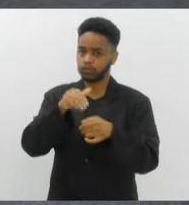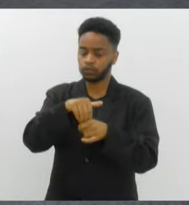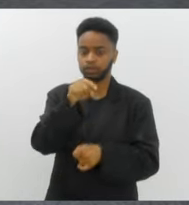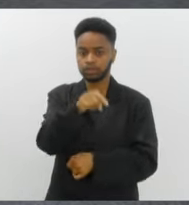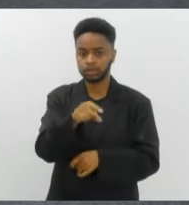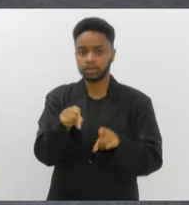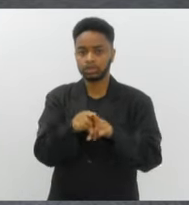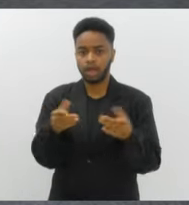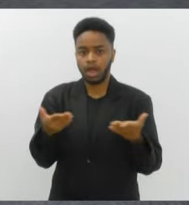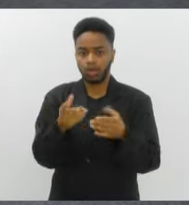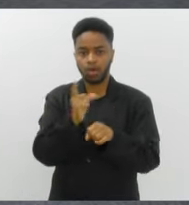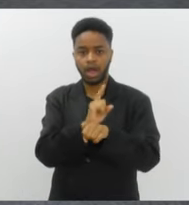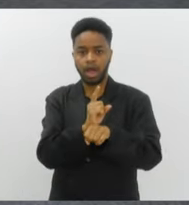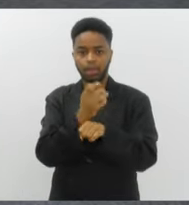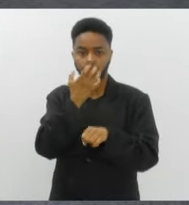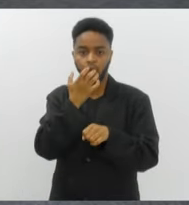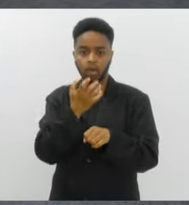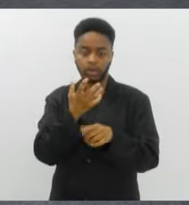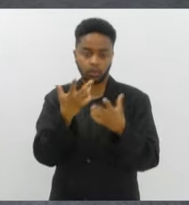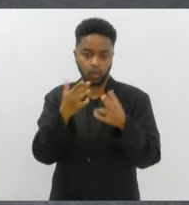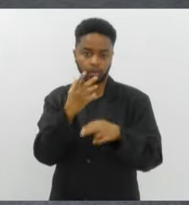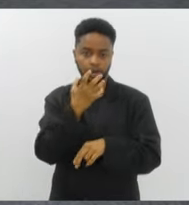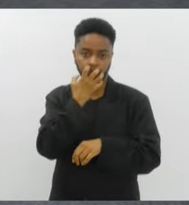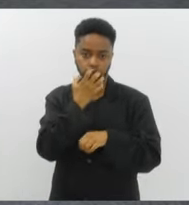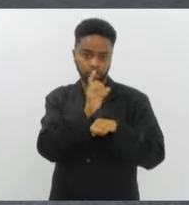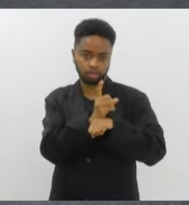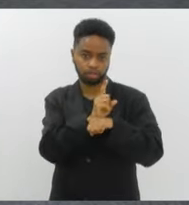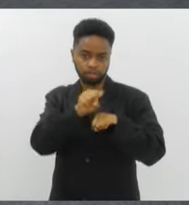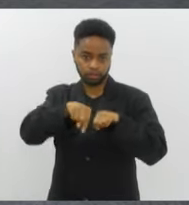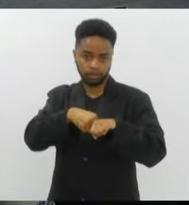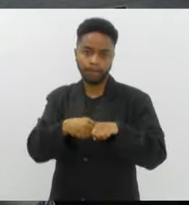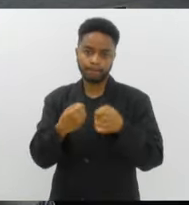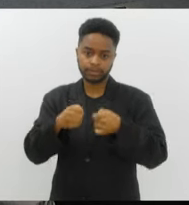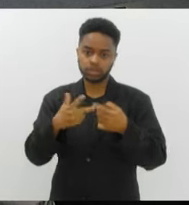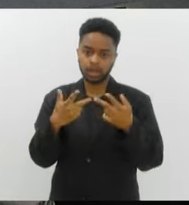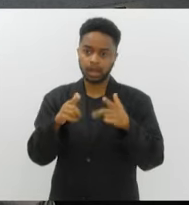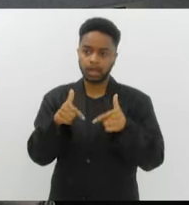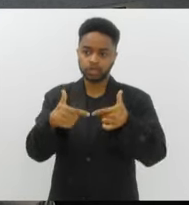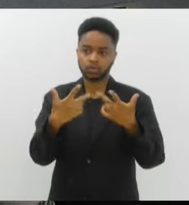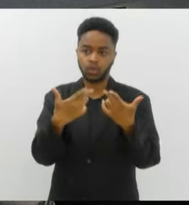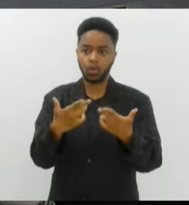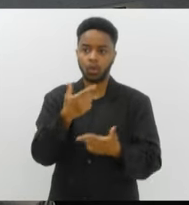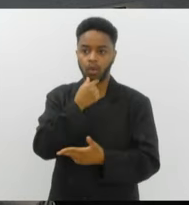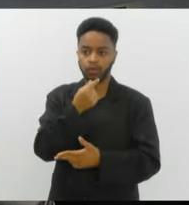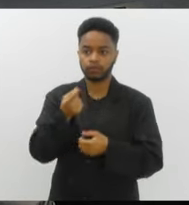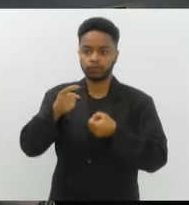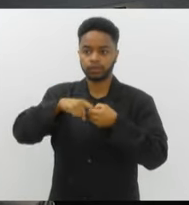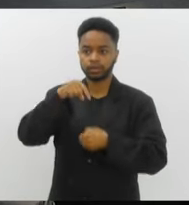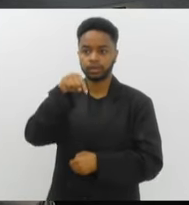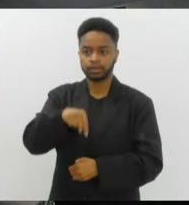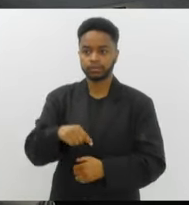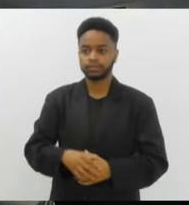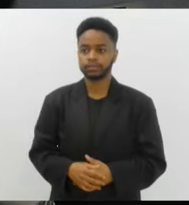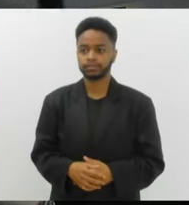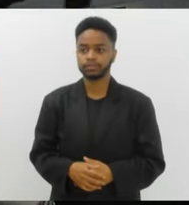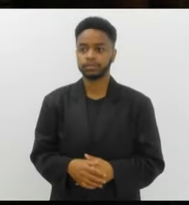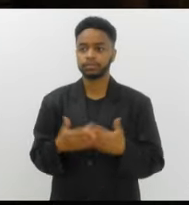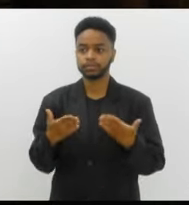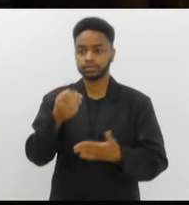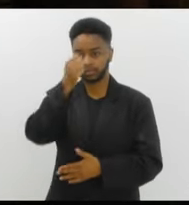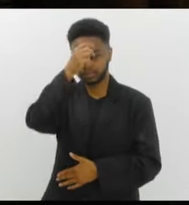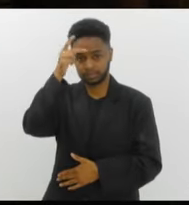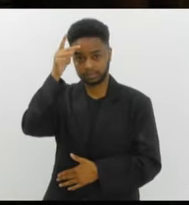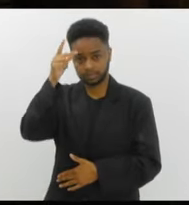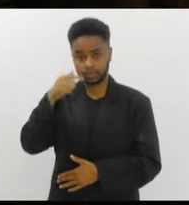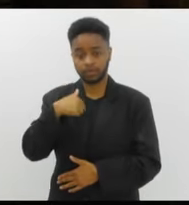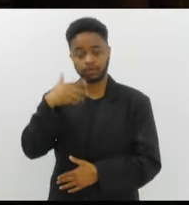vez está botando o rabinho entre as pernas e se mandando. Seja homem e volte para esse plenário. Presidente, voltando à minha fala aqui,